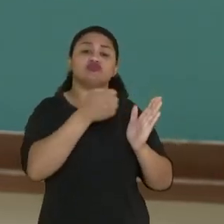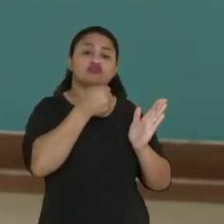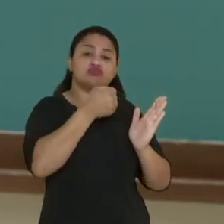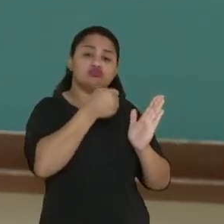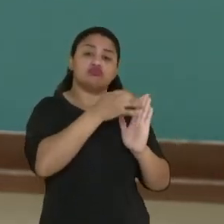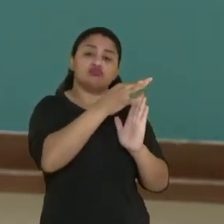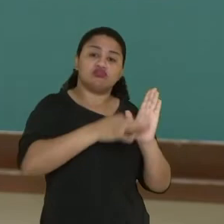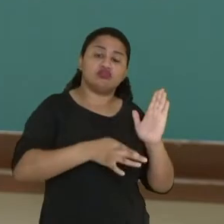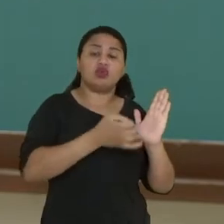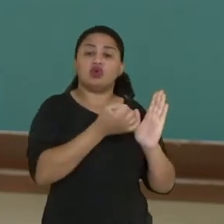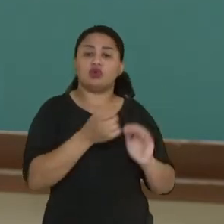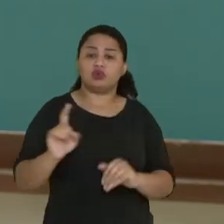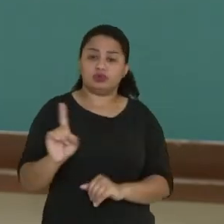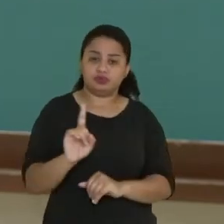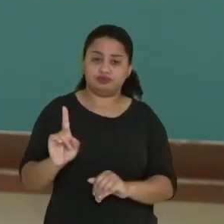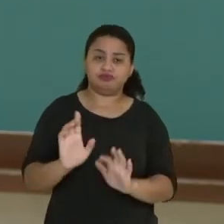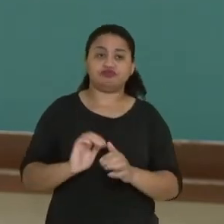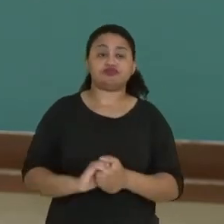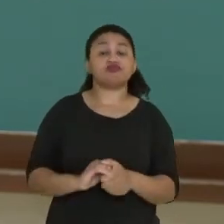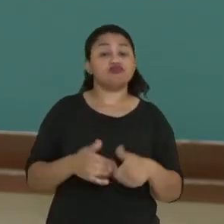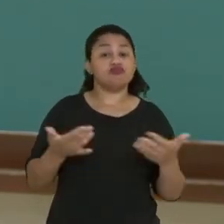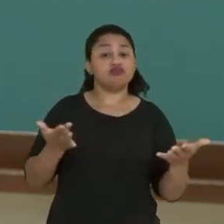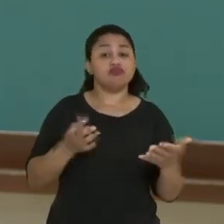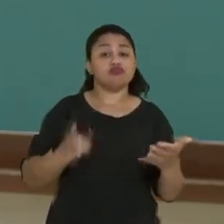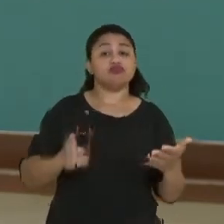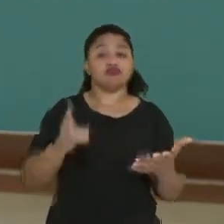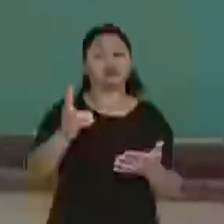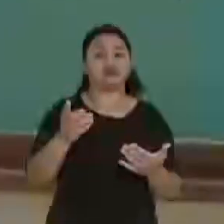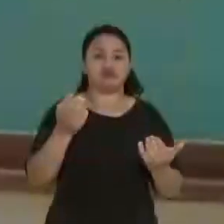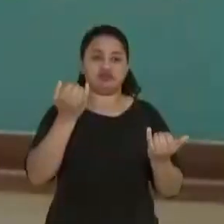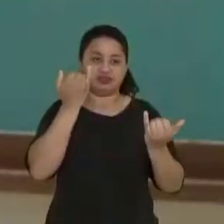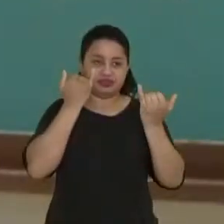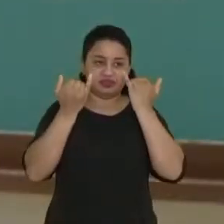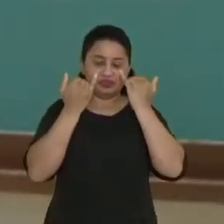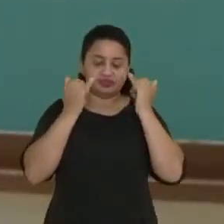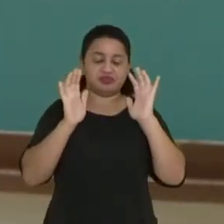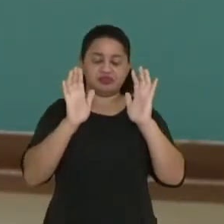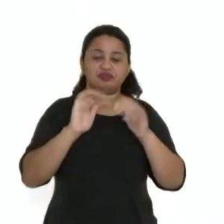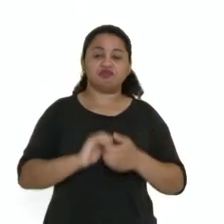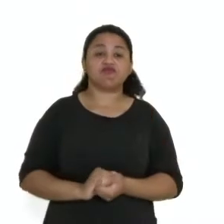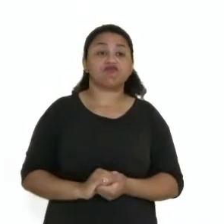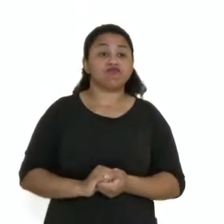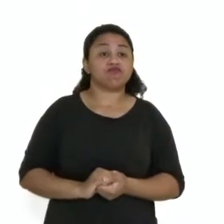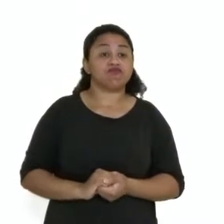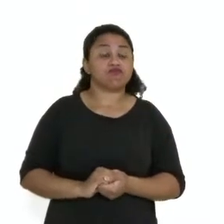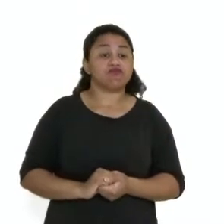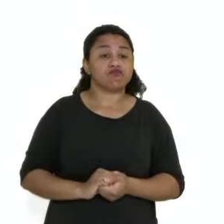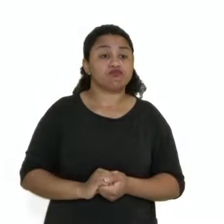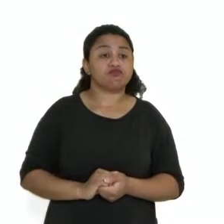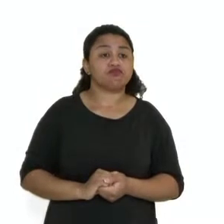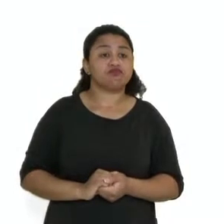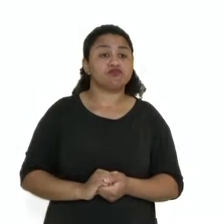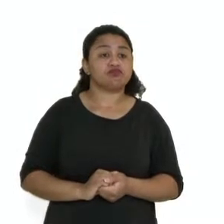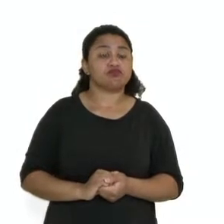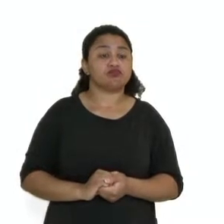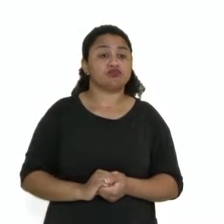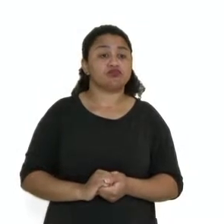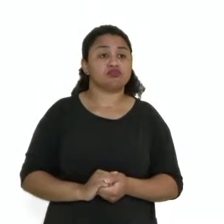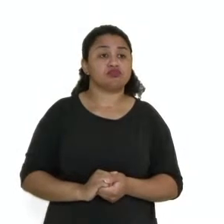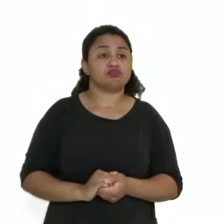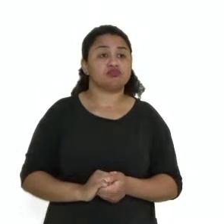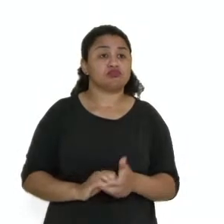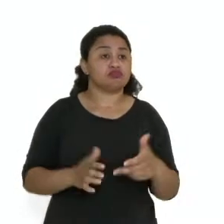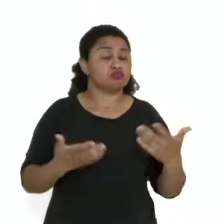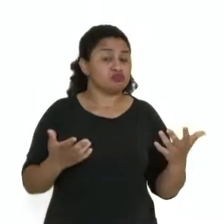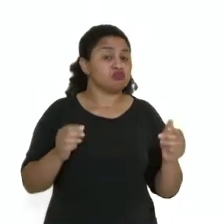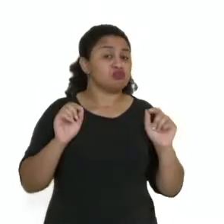certo? Muito bem, vamos adiante então com as informações. Olha lá. As filas das galeras,